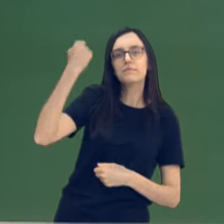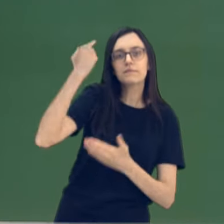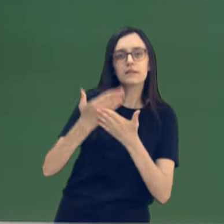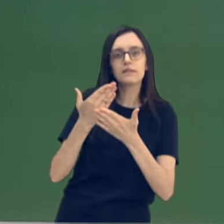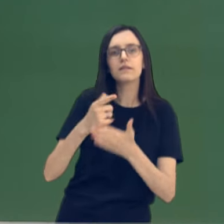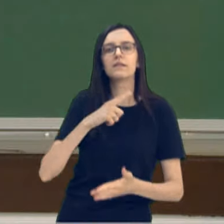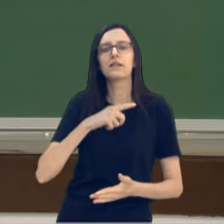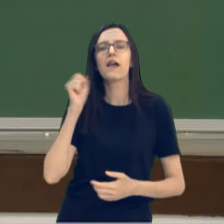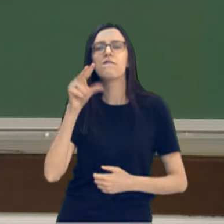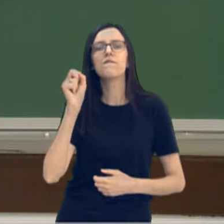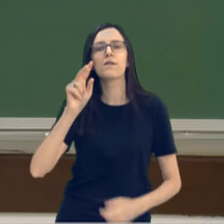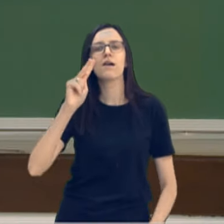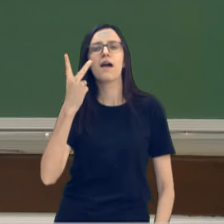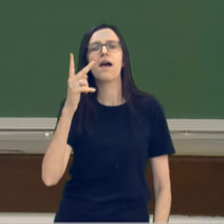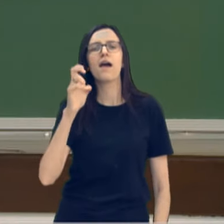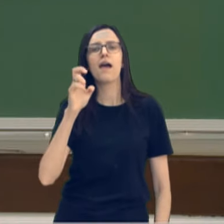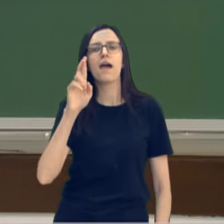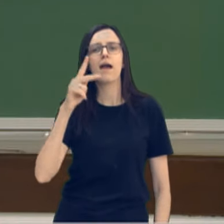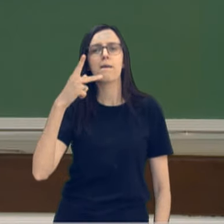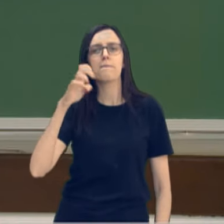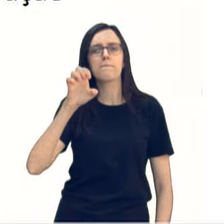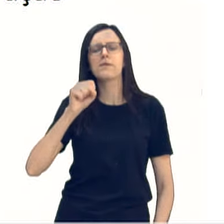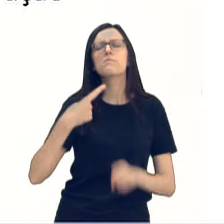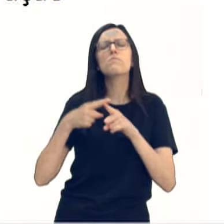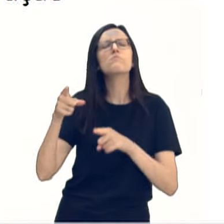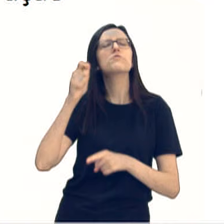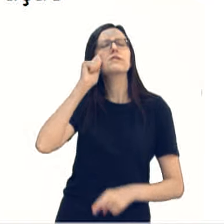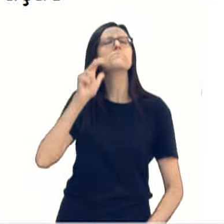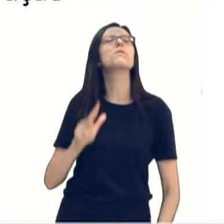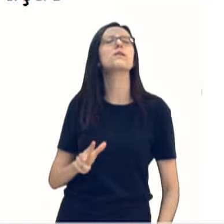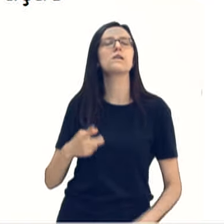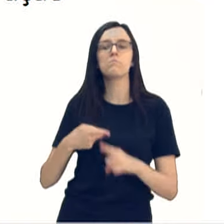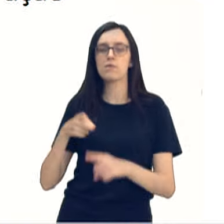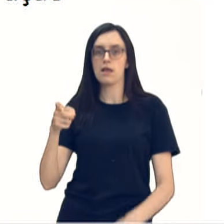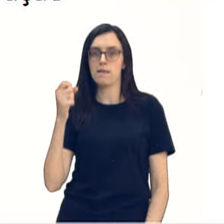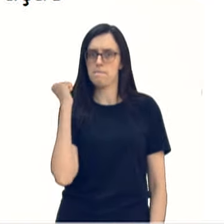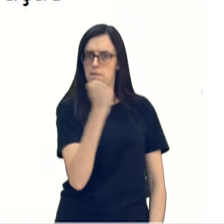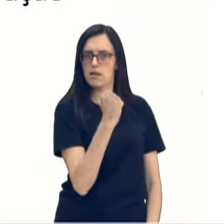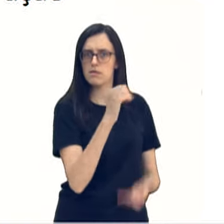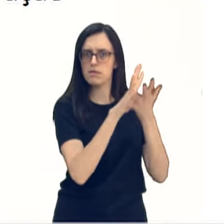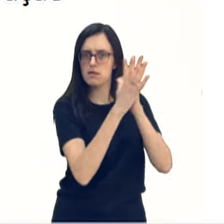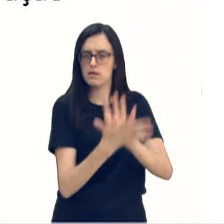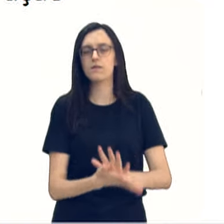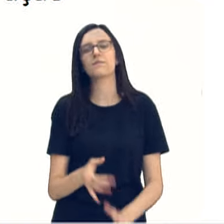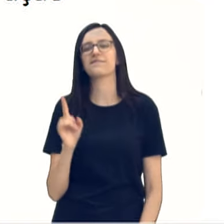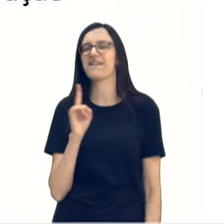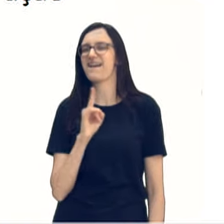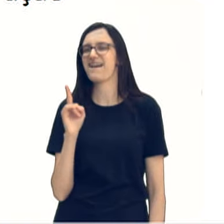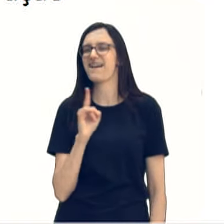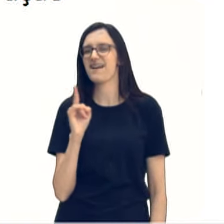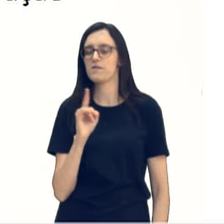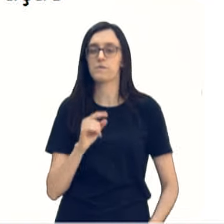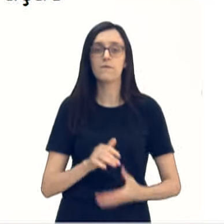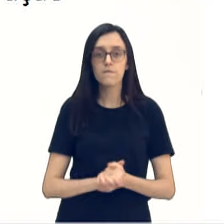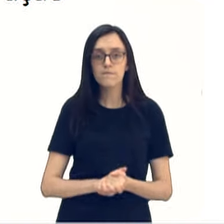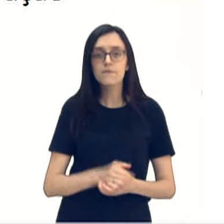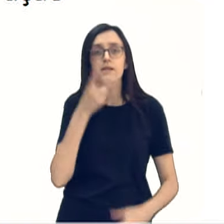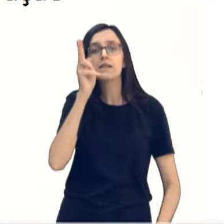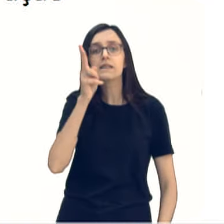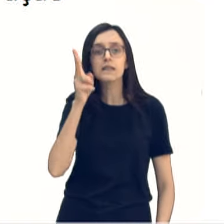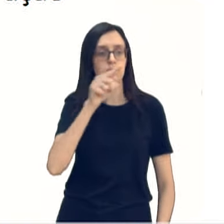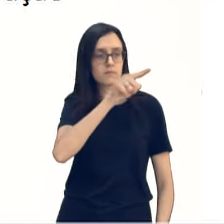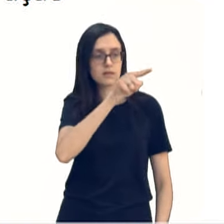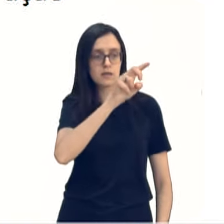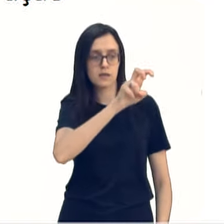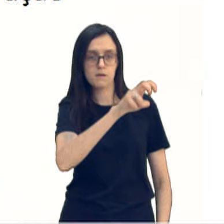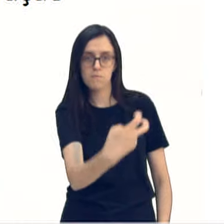muito esperto? Por que o vírus da herpes é esperto? Porque ele não mata o hospedeiro. E toda vez que o hospedeiro